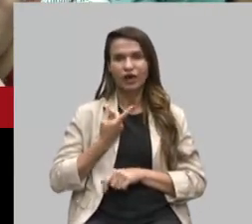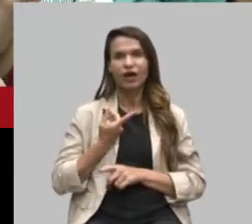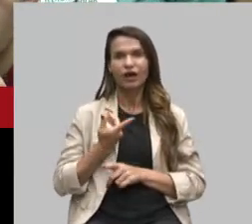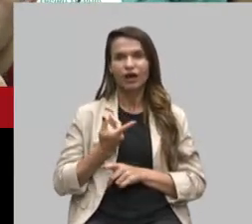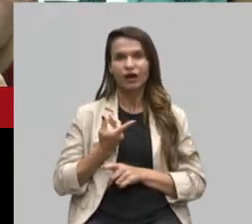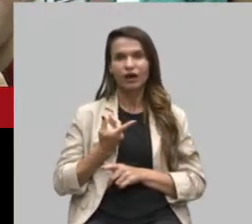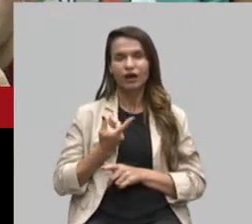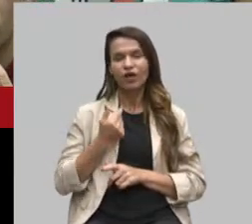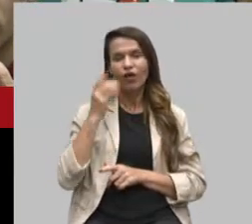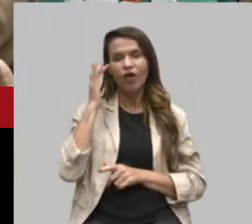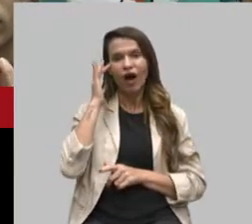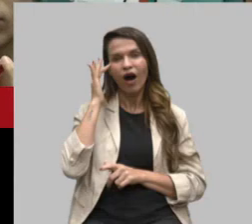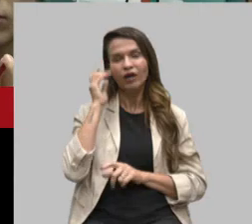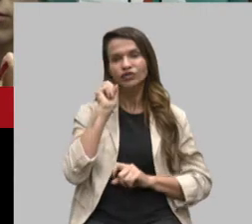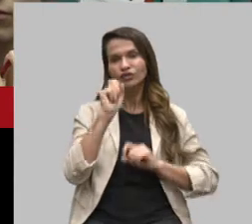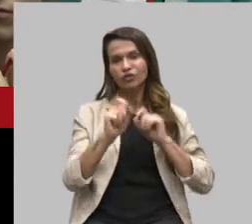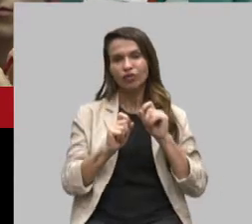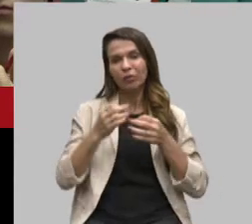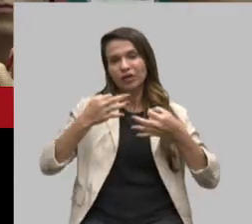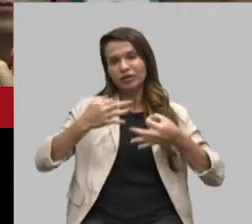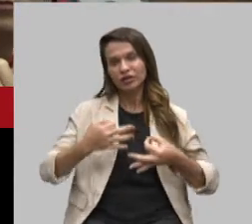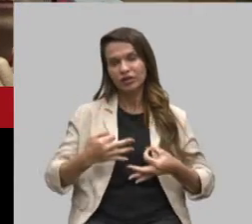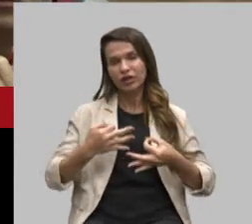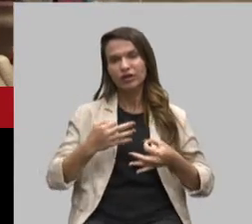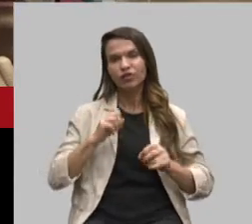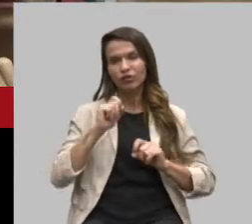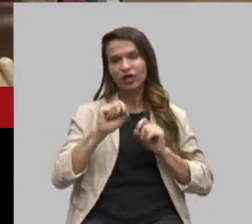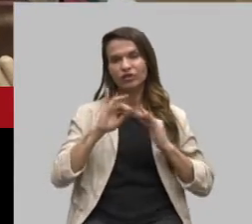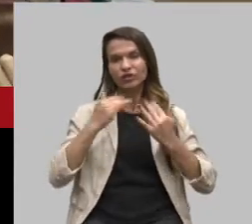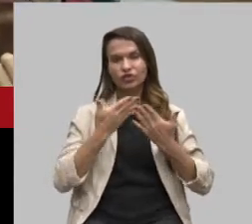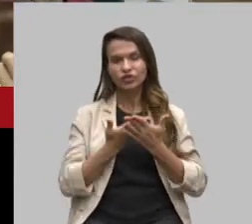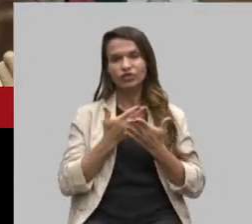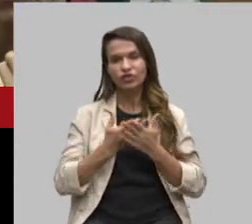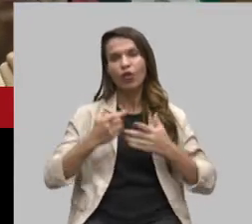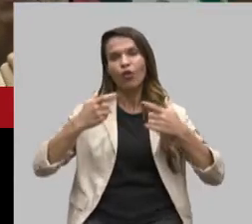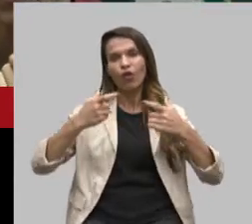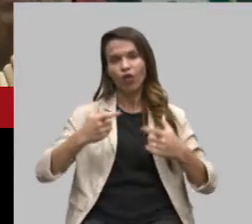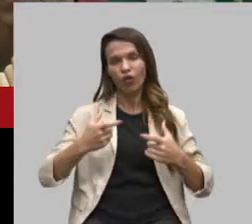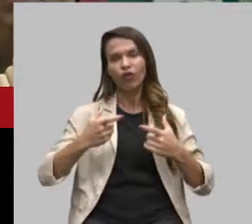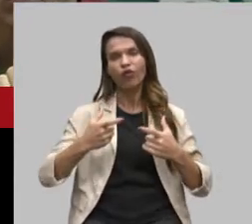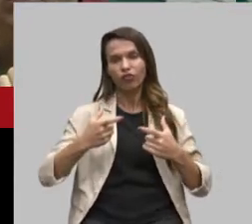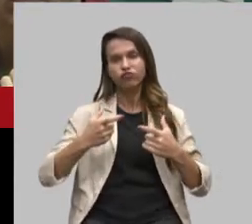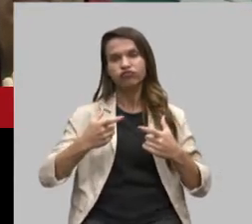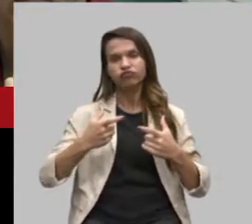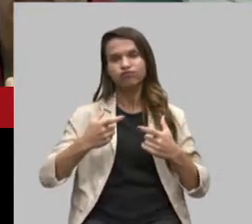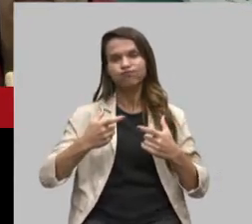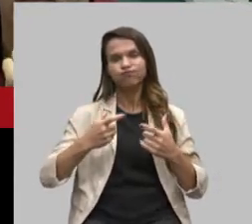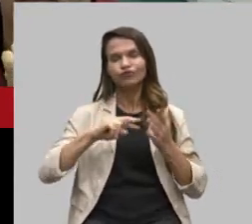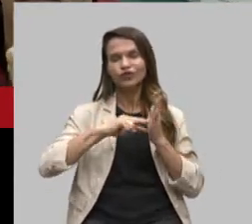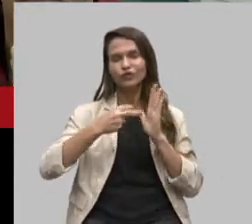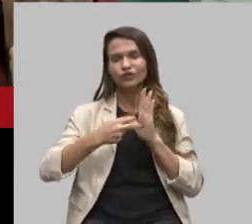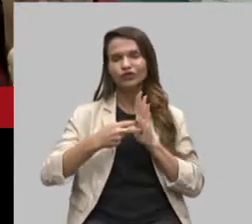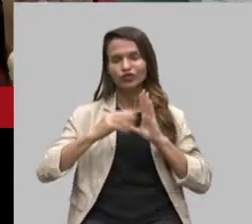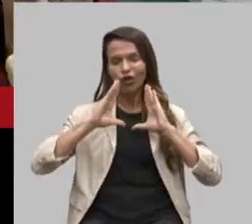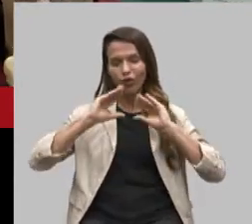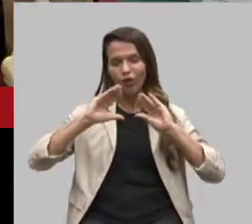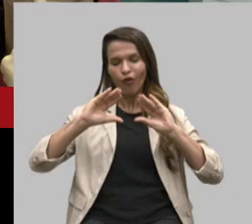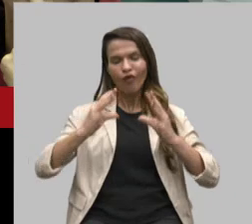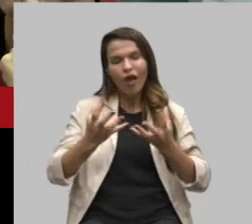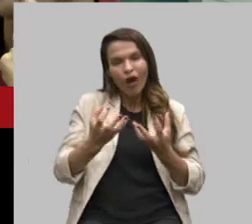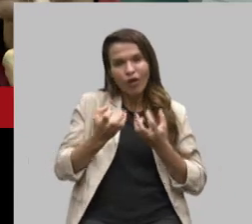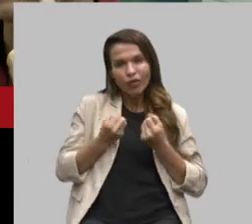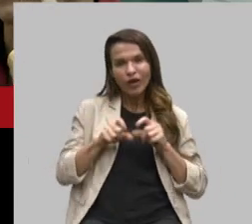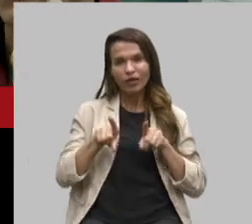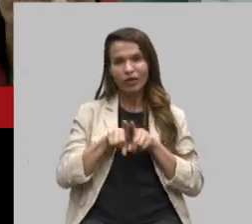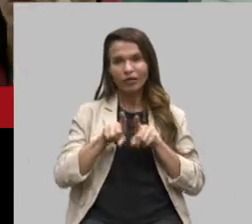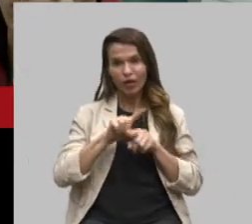acho nada mais justo do que a escola ser um lugar sinônimo de conforto e acolhimento e já que nós